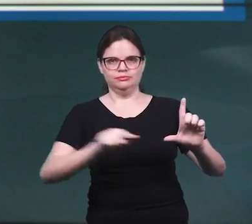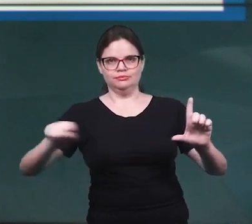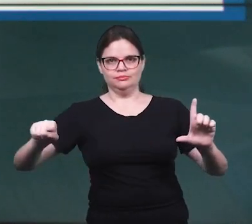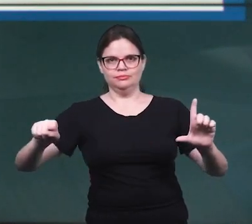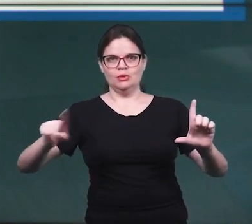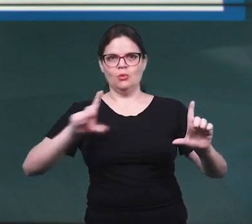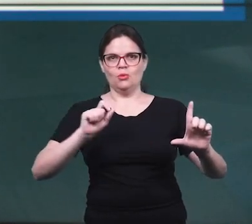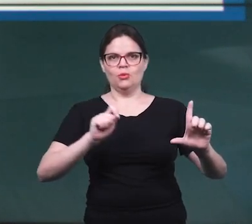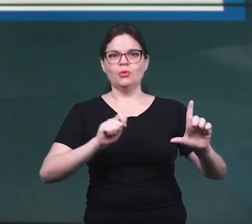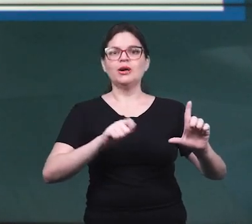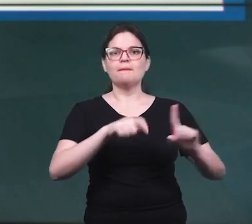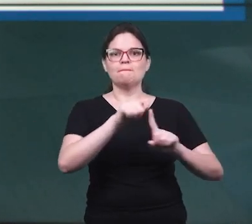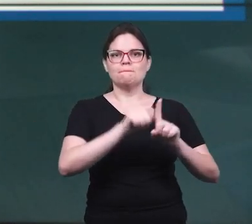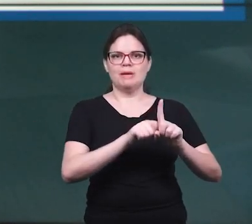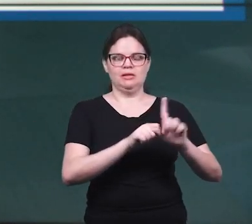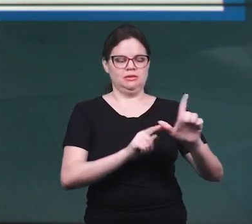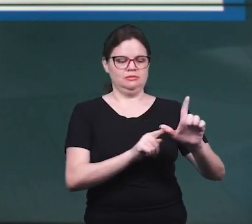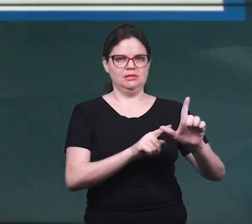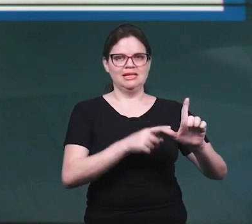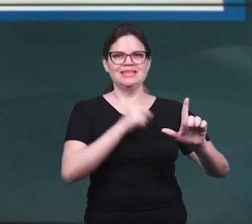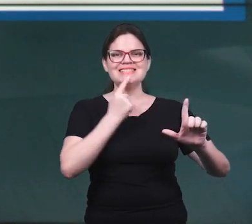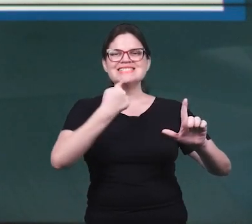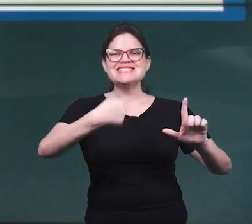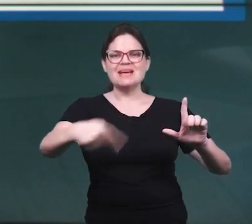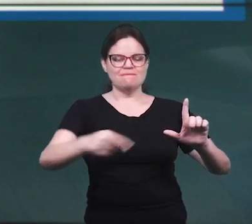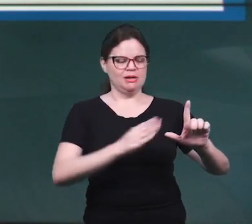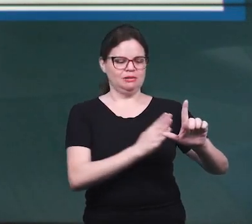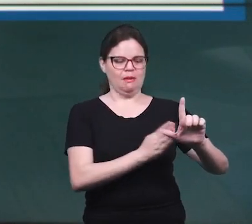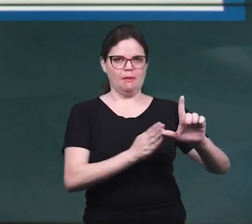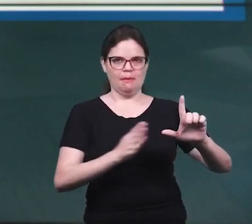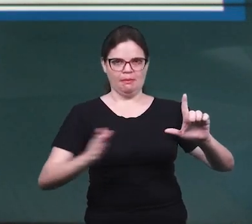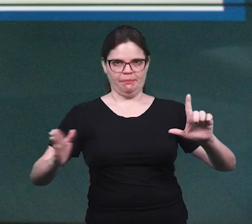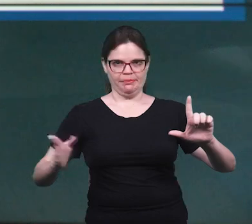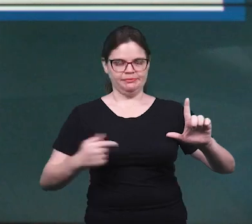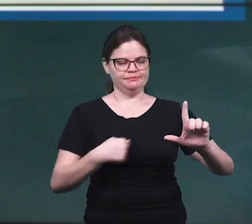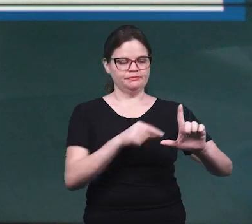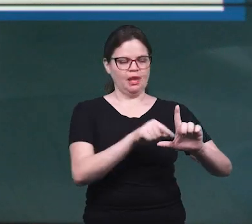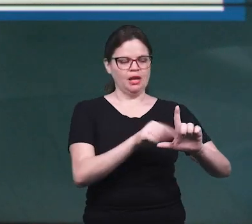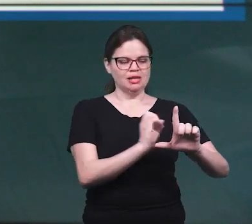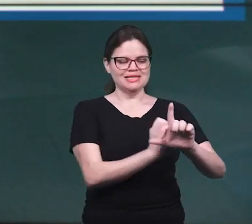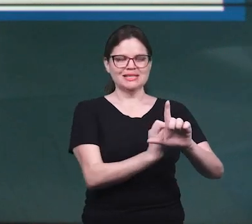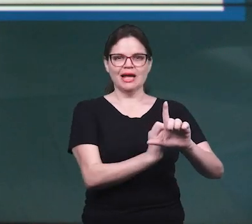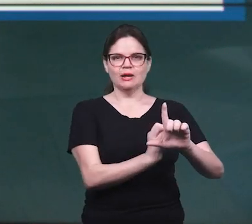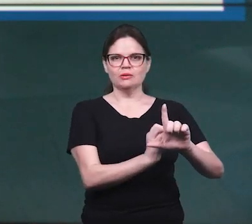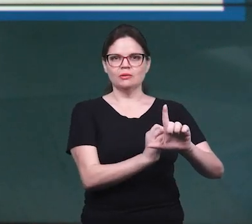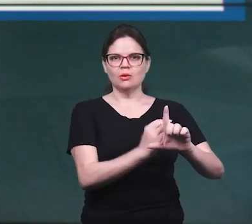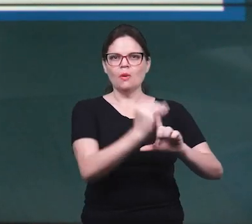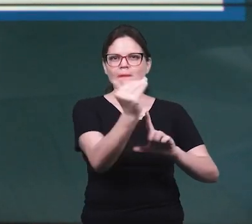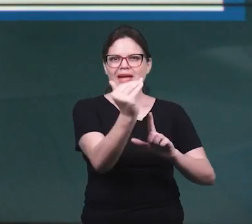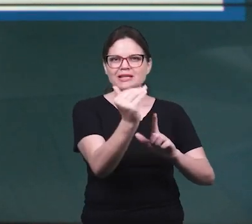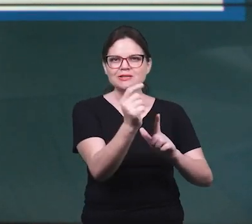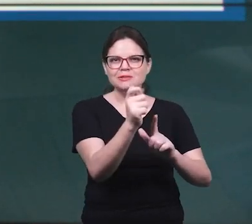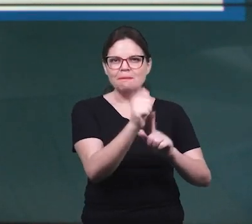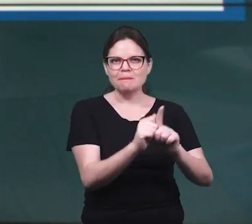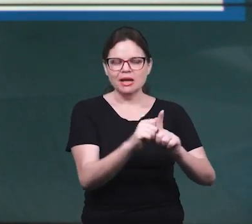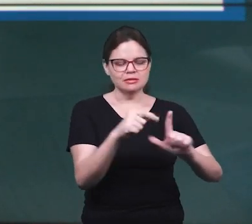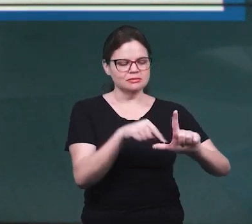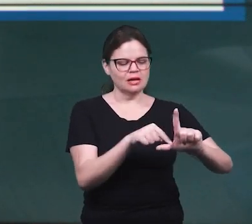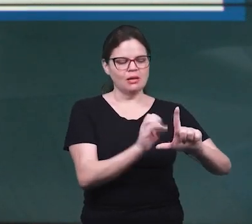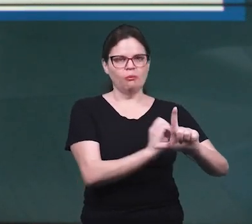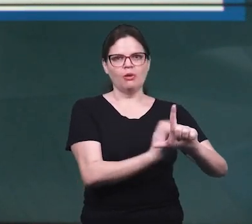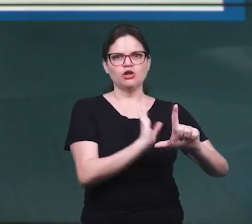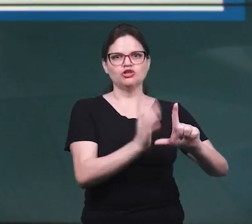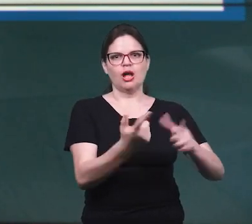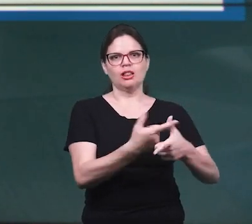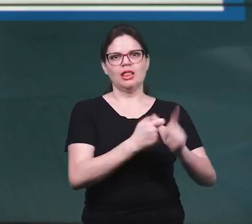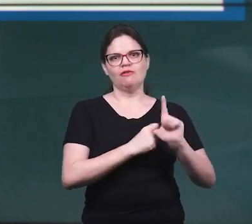naquele período, digamos um mês, né? Não ganhou nem um centavo, mas já está devendo o aluguel, digamos,